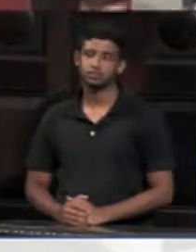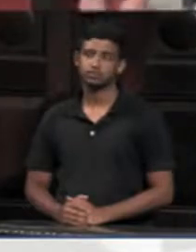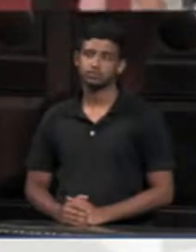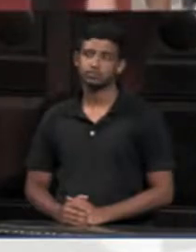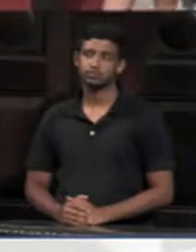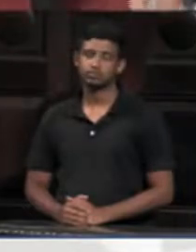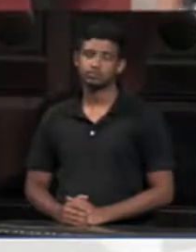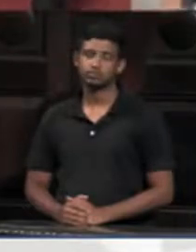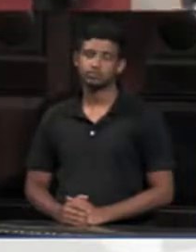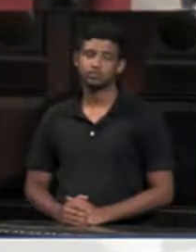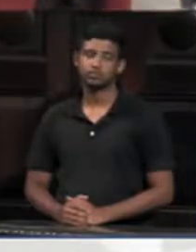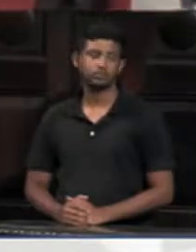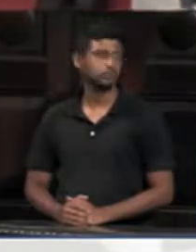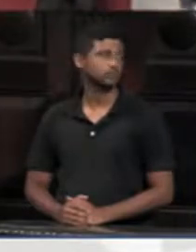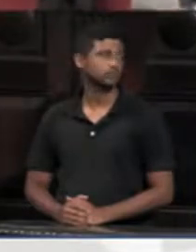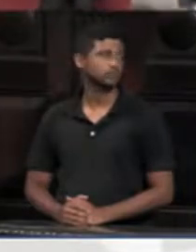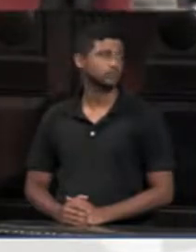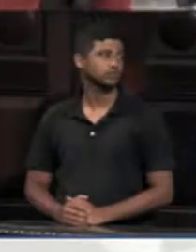Deputado André,